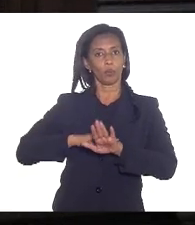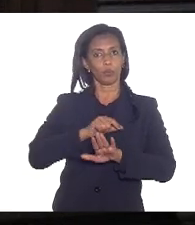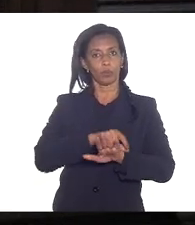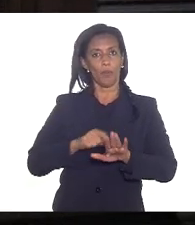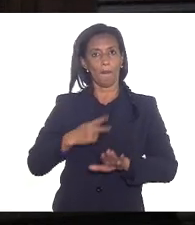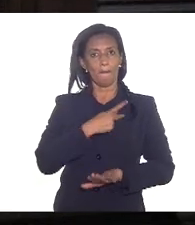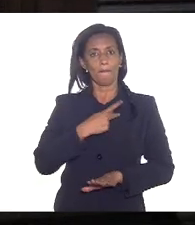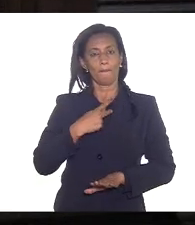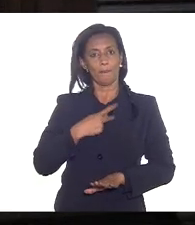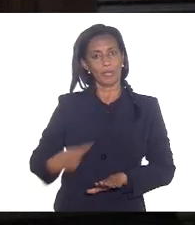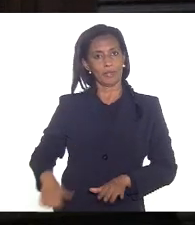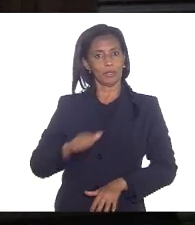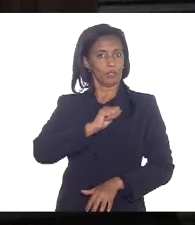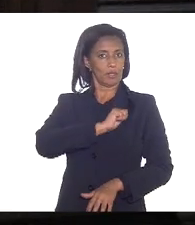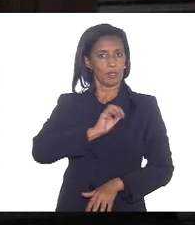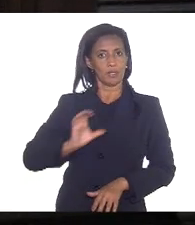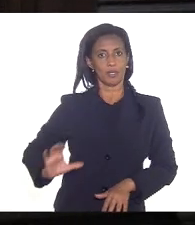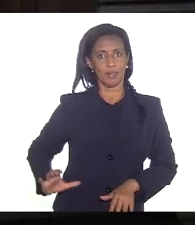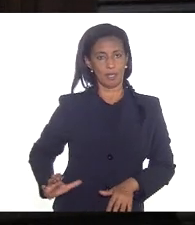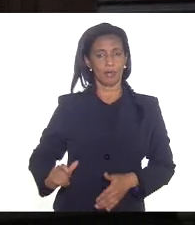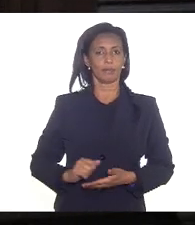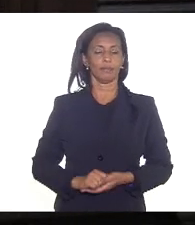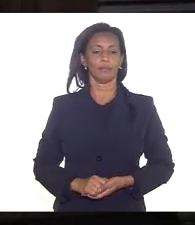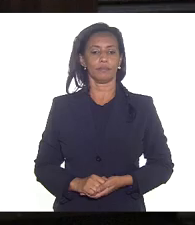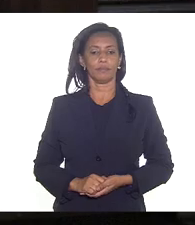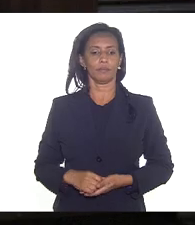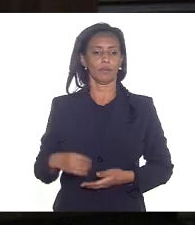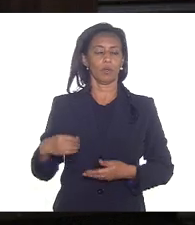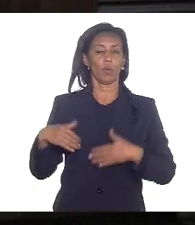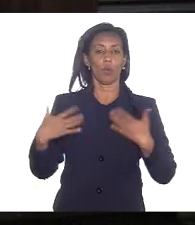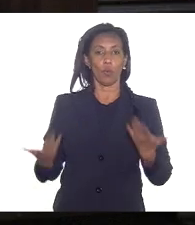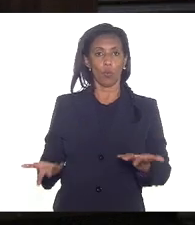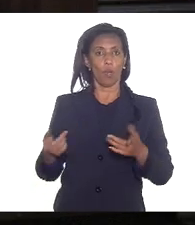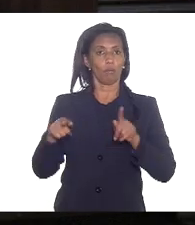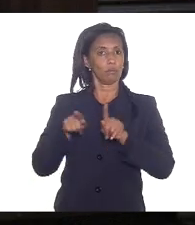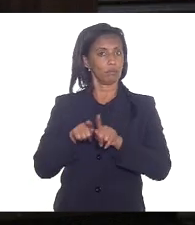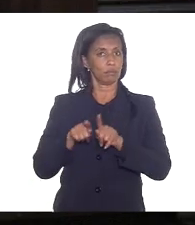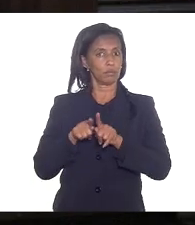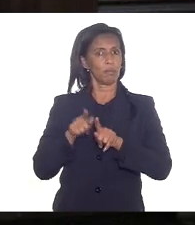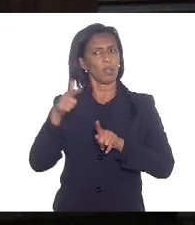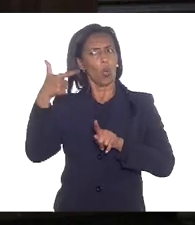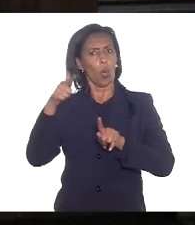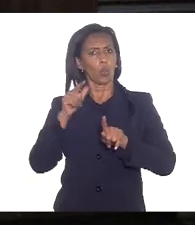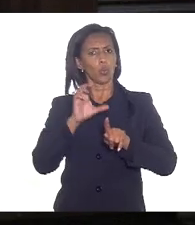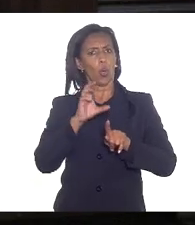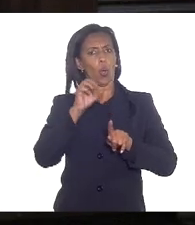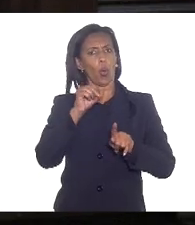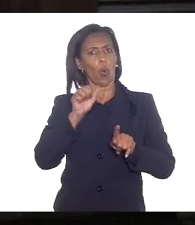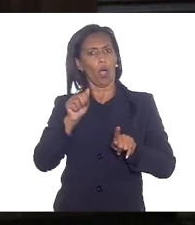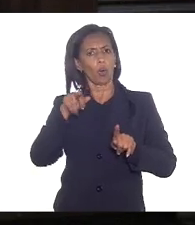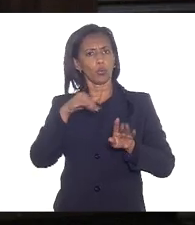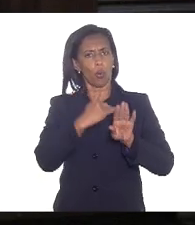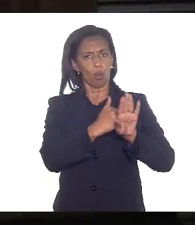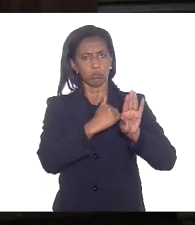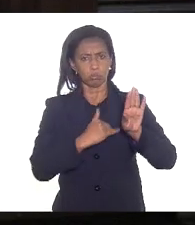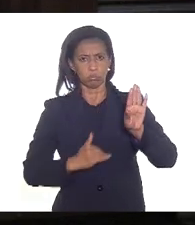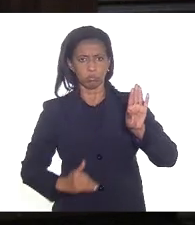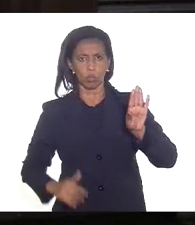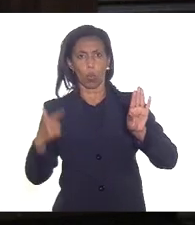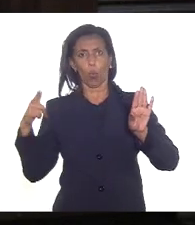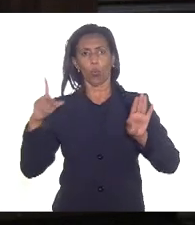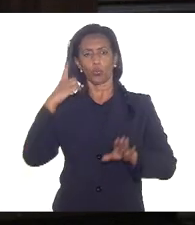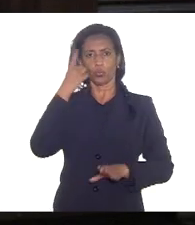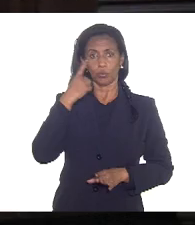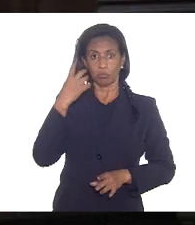do presidente Desta Casa André Ceciliano com coautoria de outros deputados e deputadas dessa casa